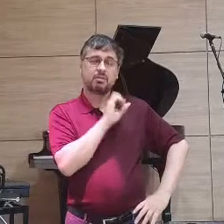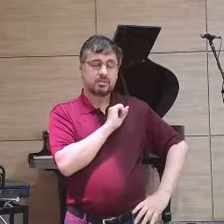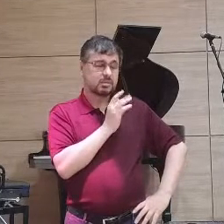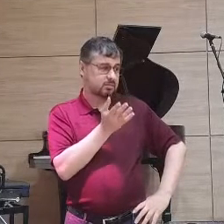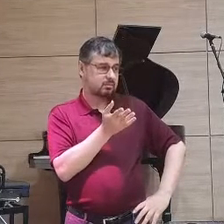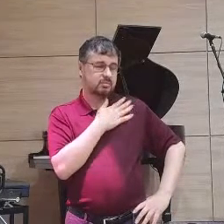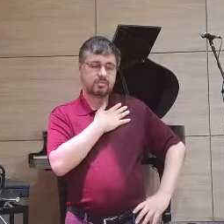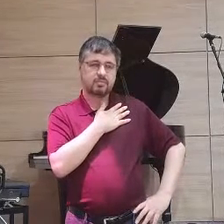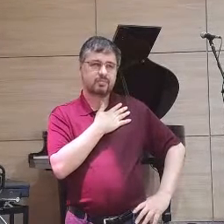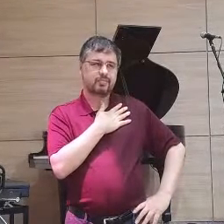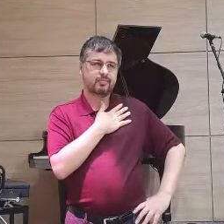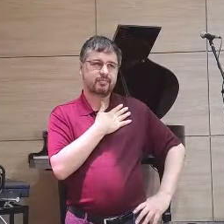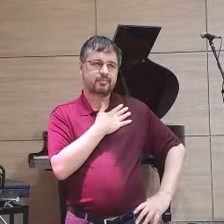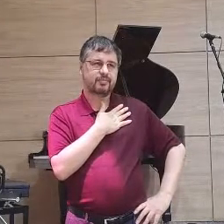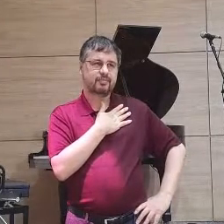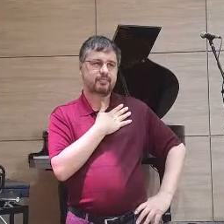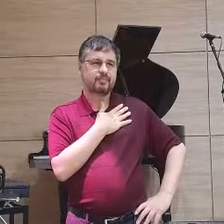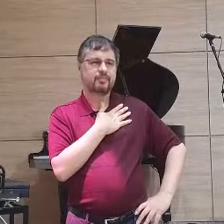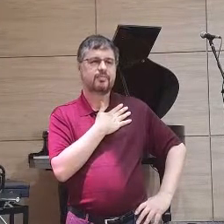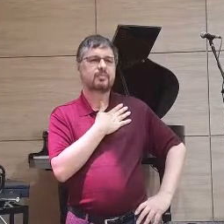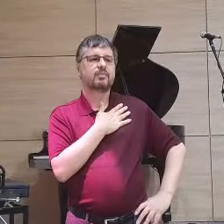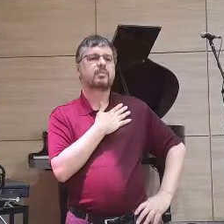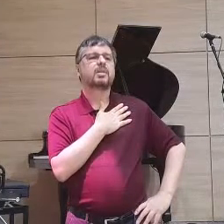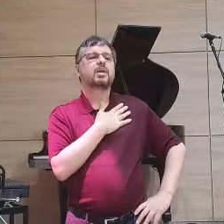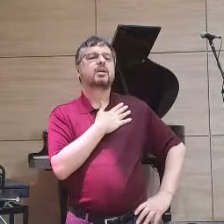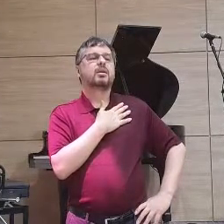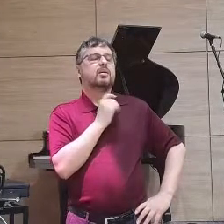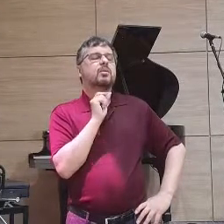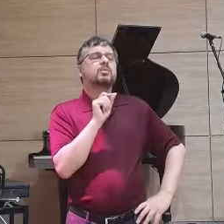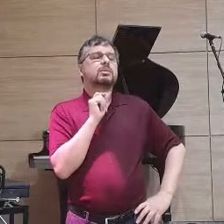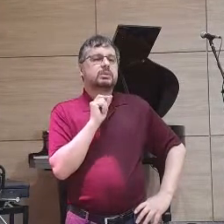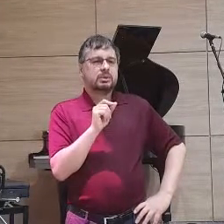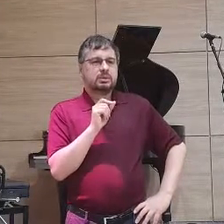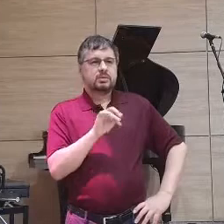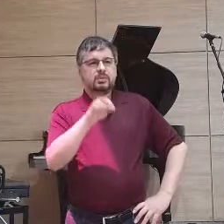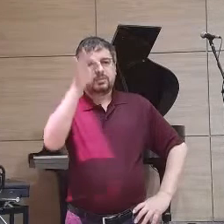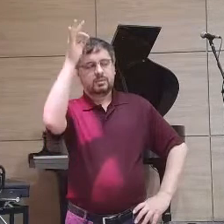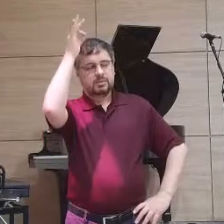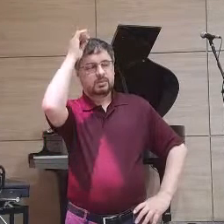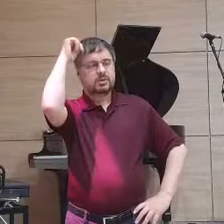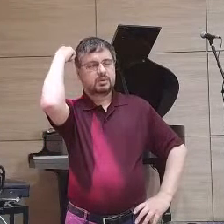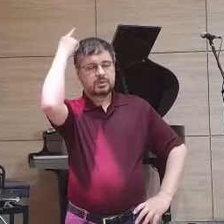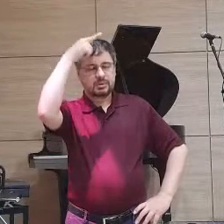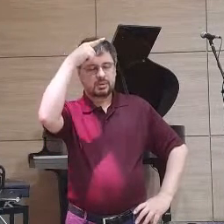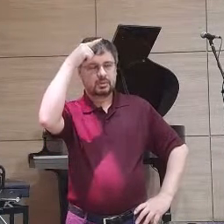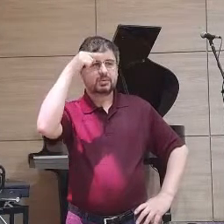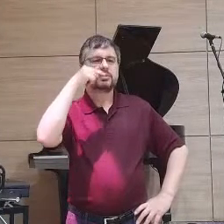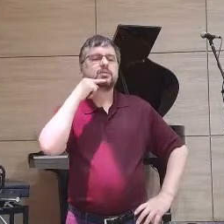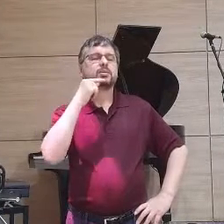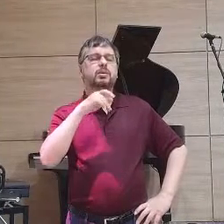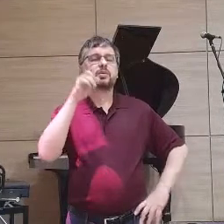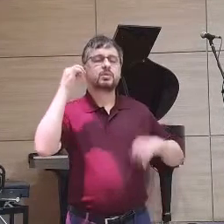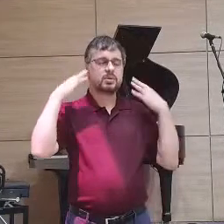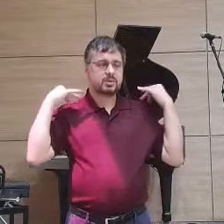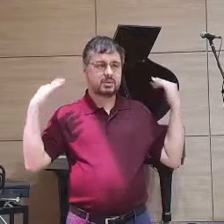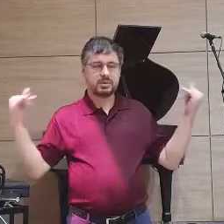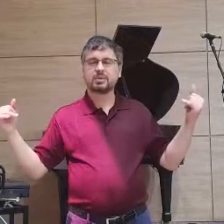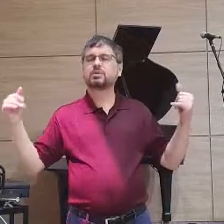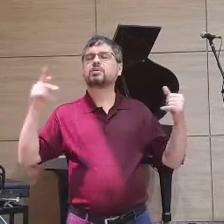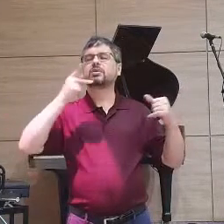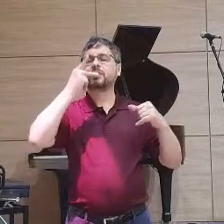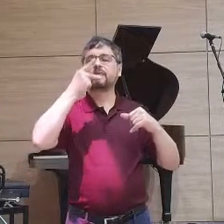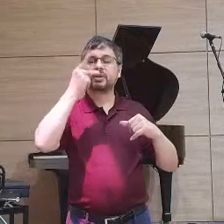apofático É mas o que nós estamos propondo é Aliás o que o Espírito Santo está propondo aqui o que os anjos enviados